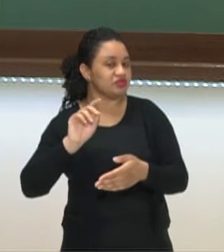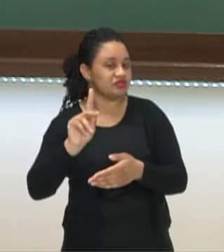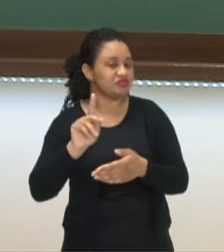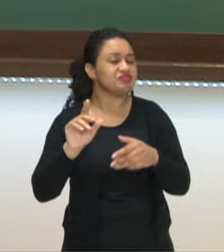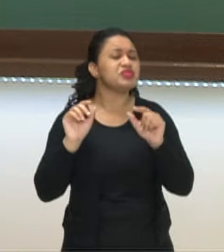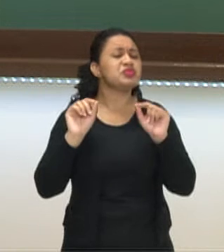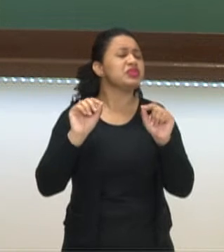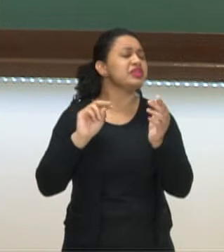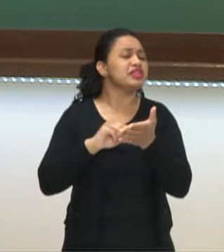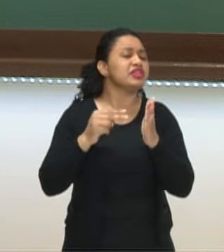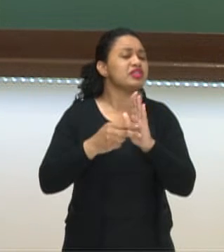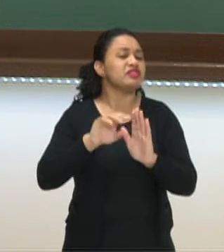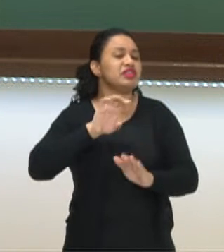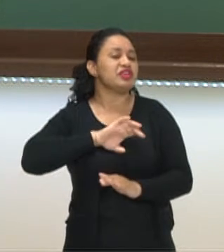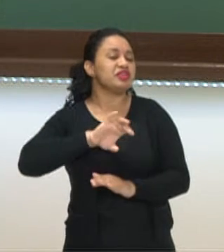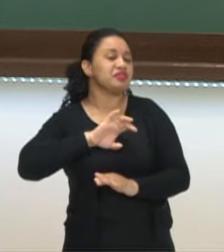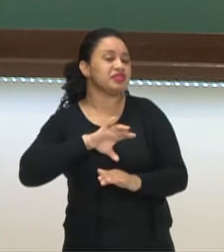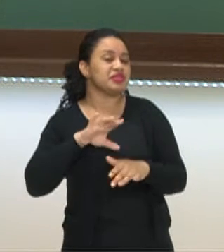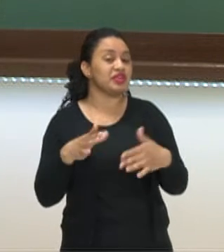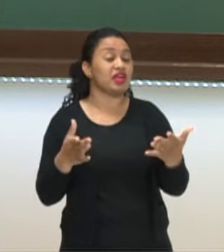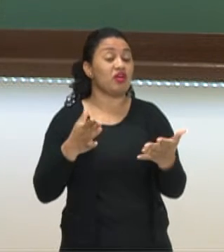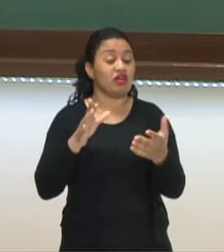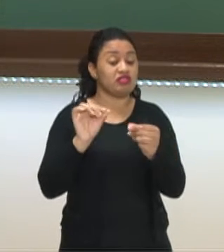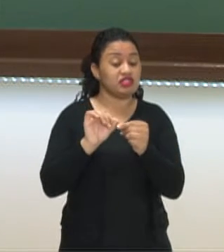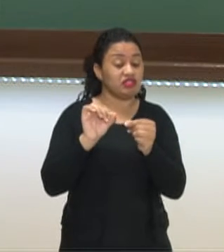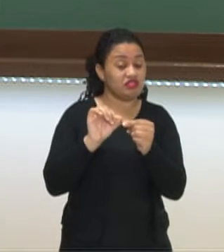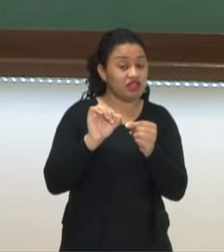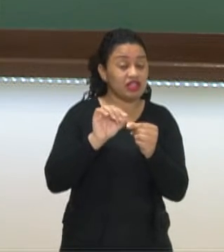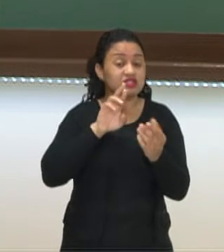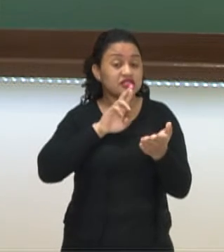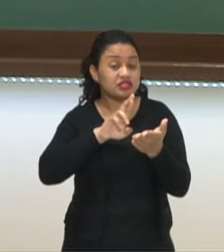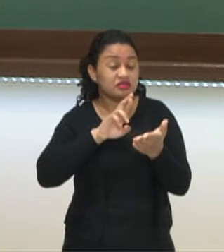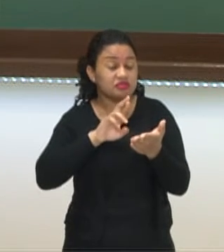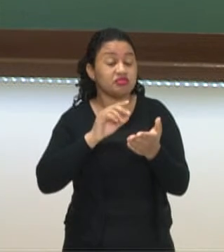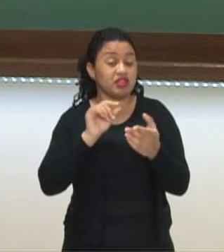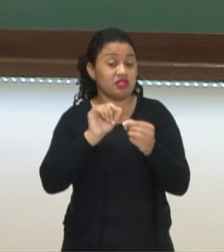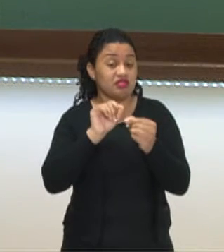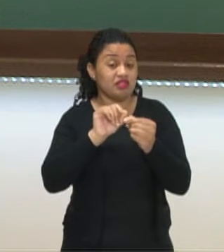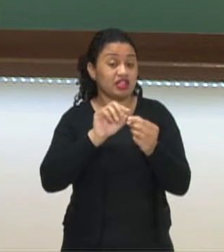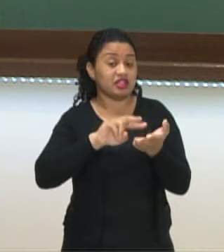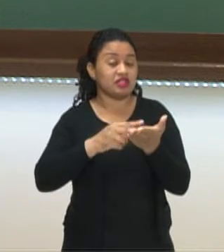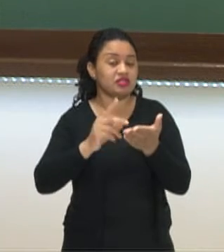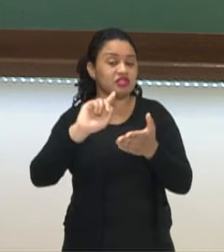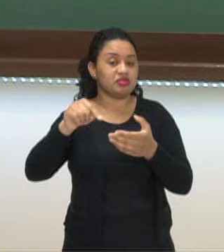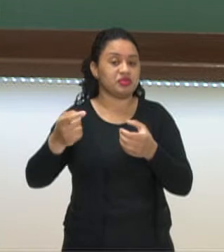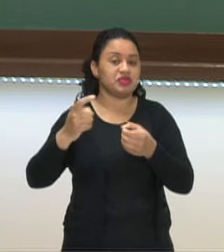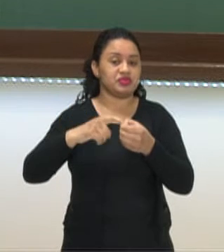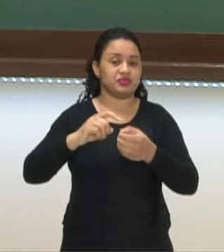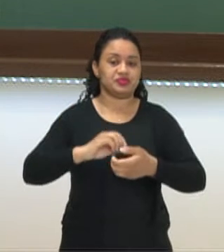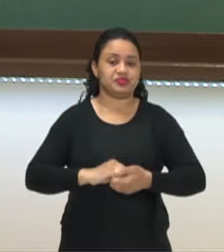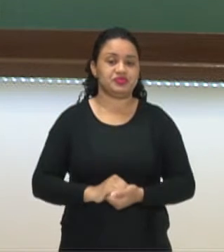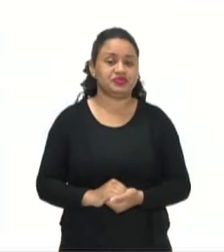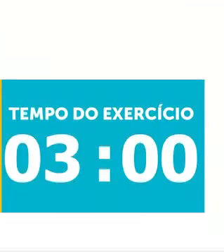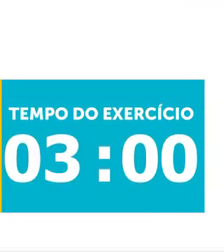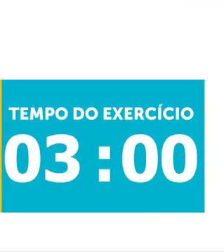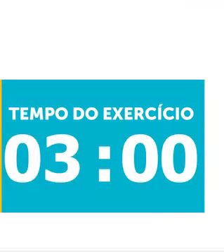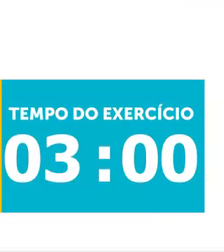O que significam essas perguntas em português? Já já nós